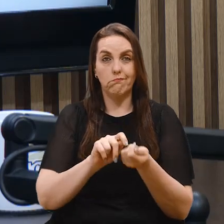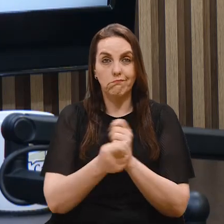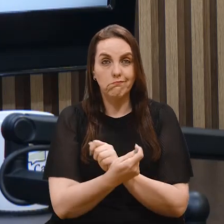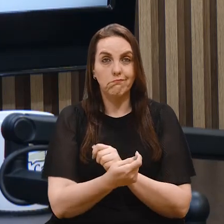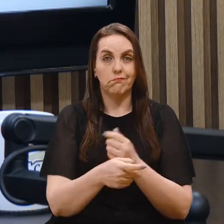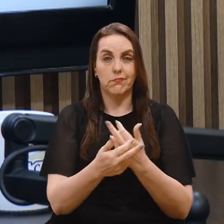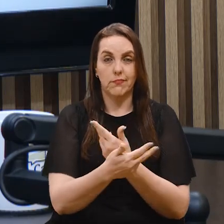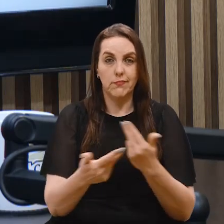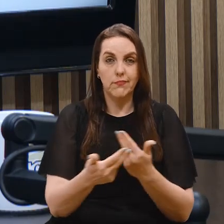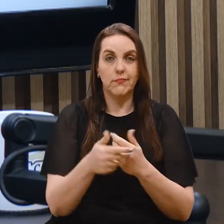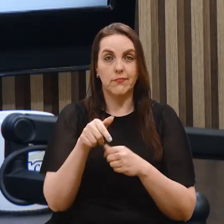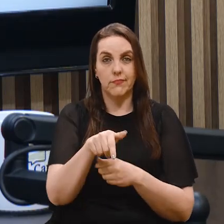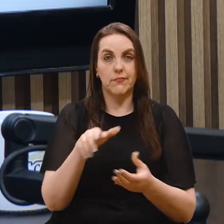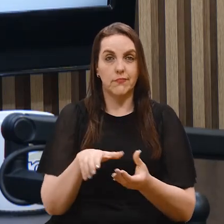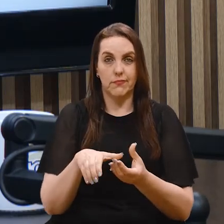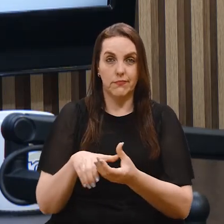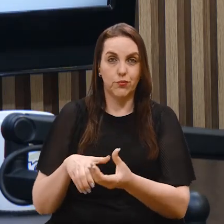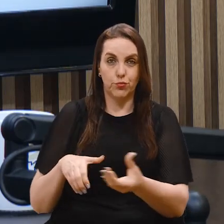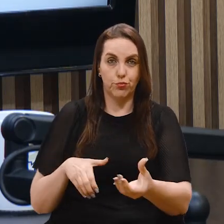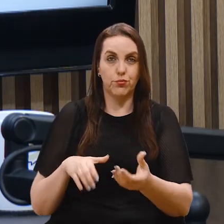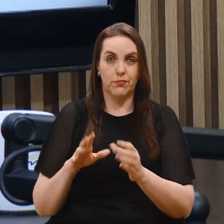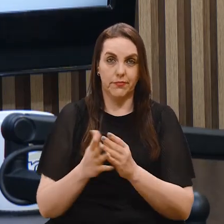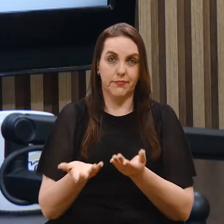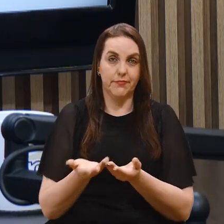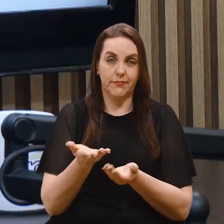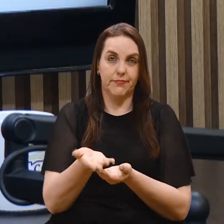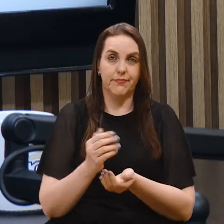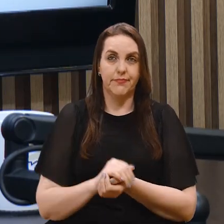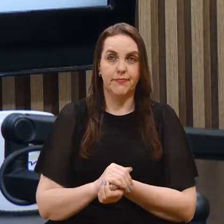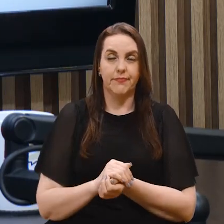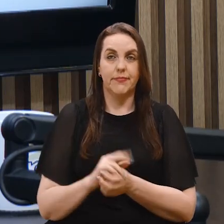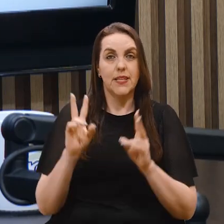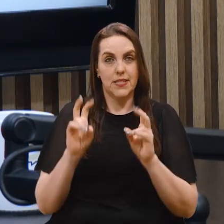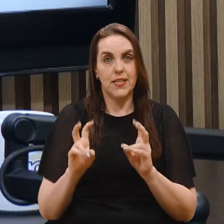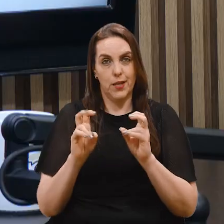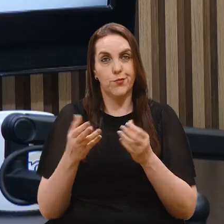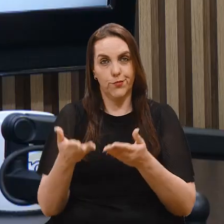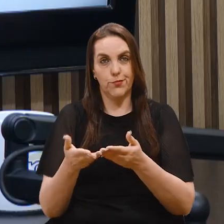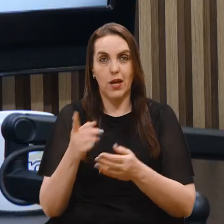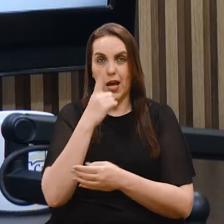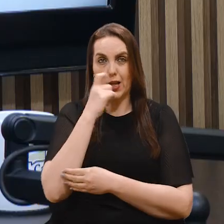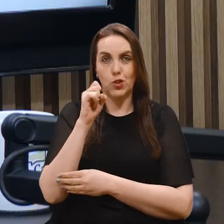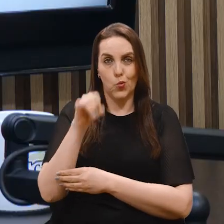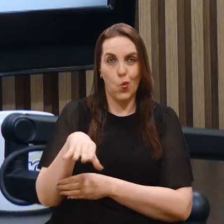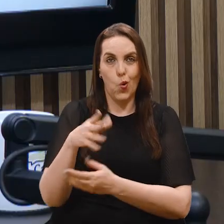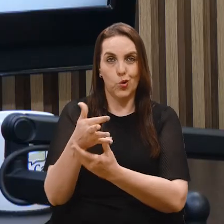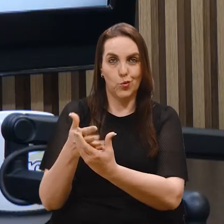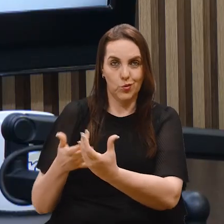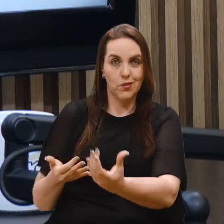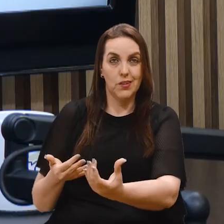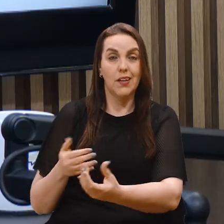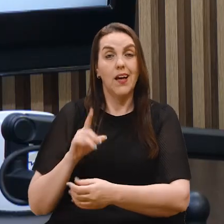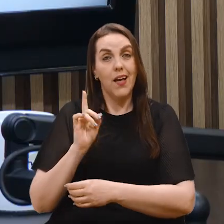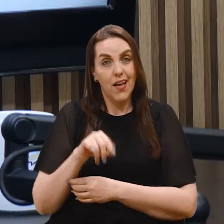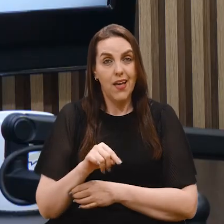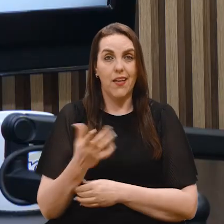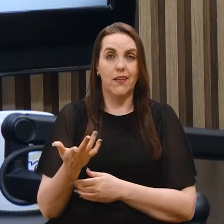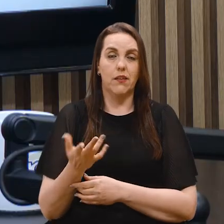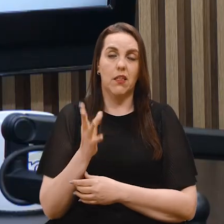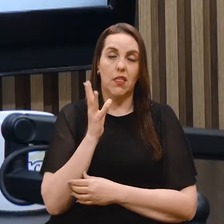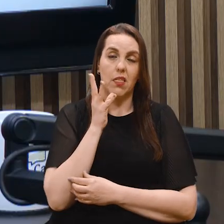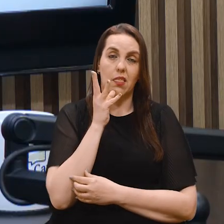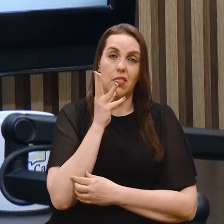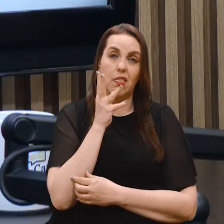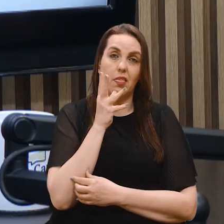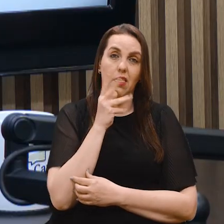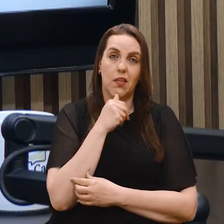né, do sistema, neste caso, de esgoto, a gente vê que é uma lerdeza do